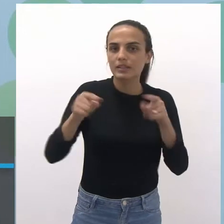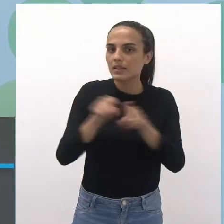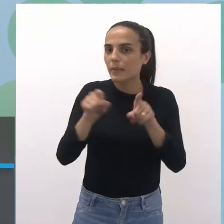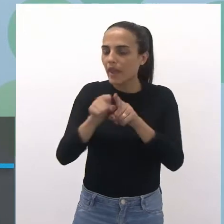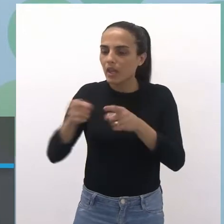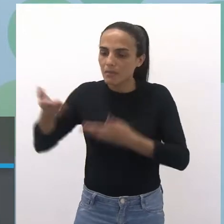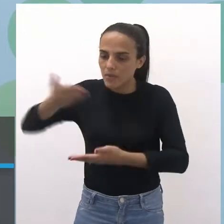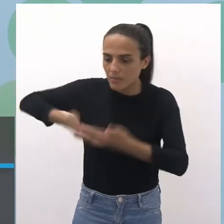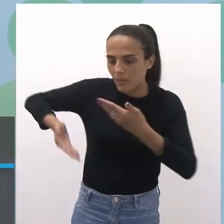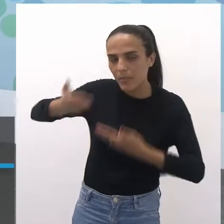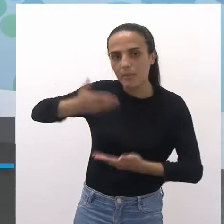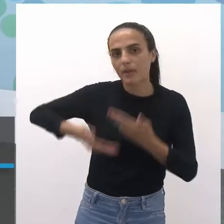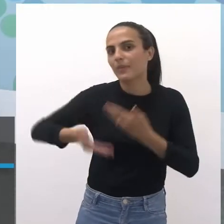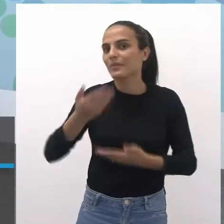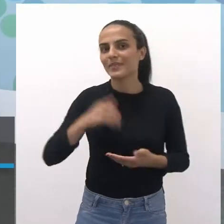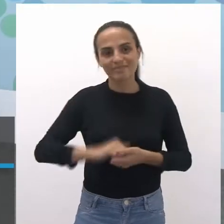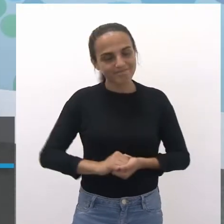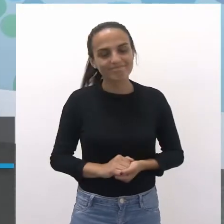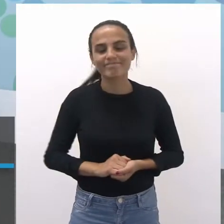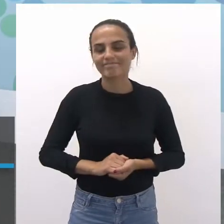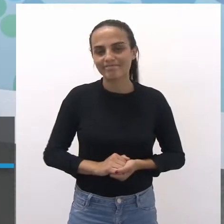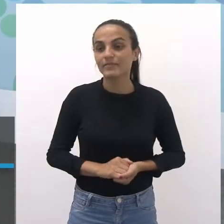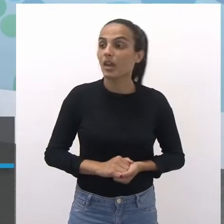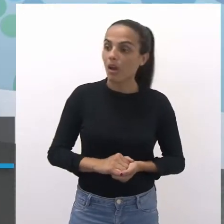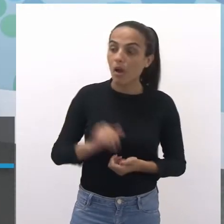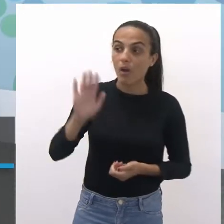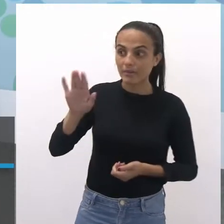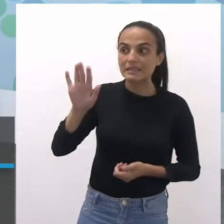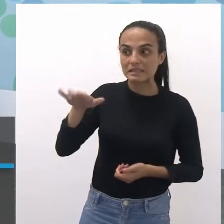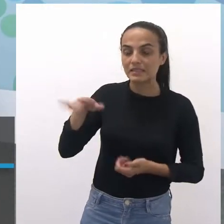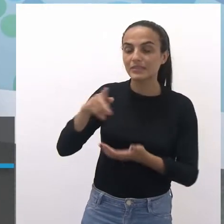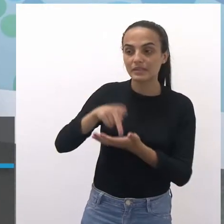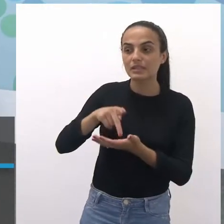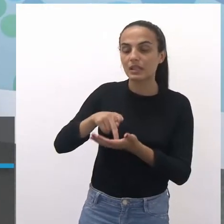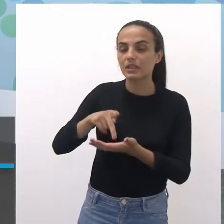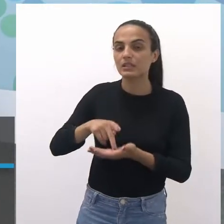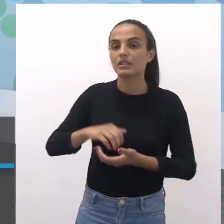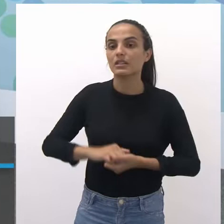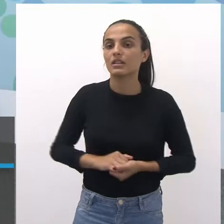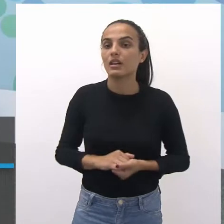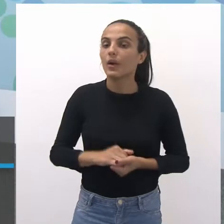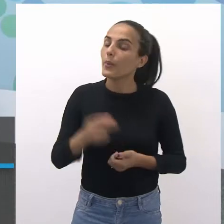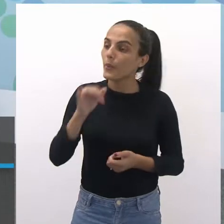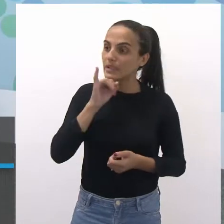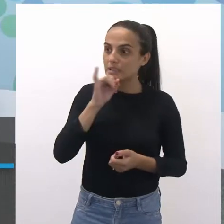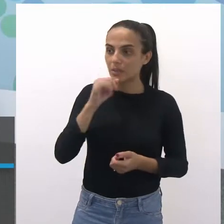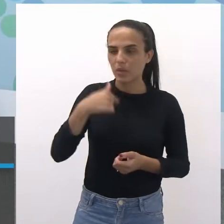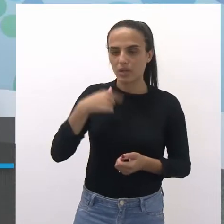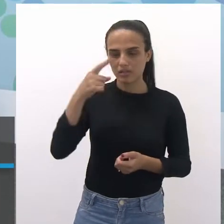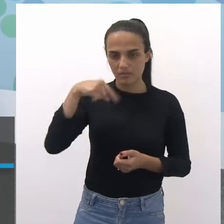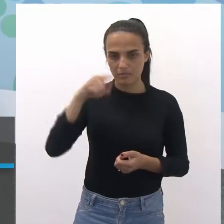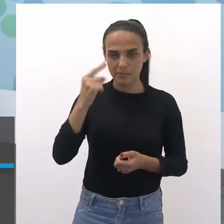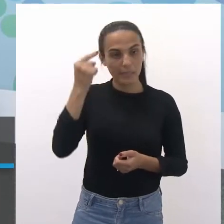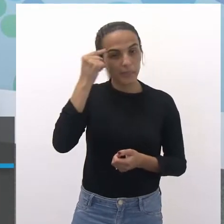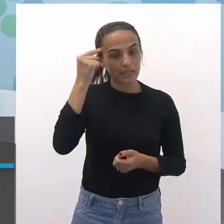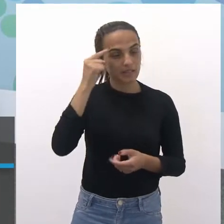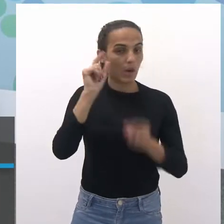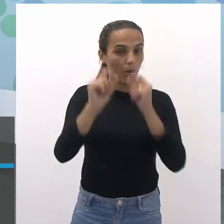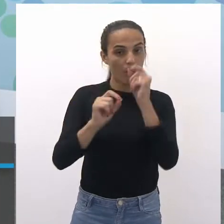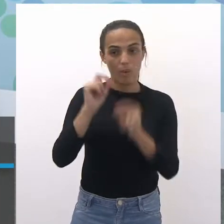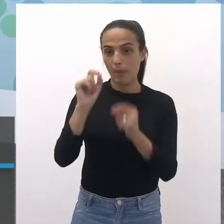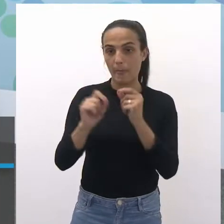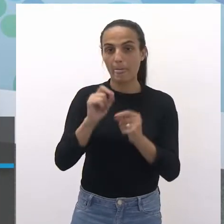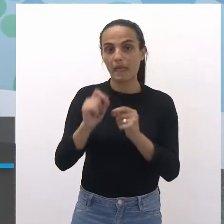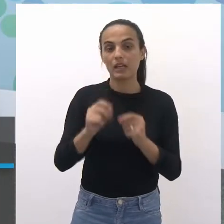temática. E aí, se você me permite, professora Sandra, por exemplo, a gente pode pensar, professores, que no caso